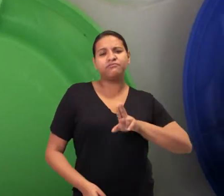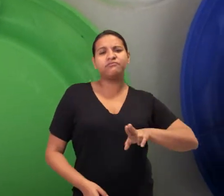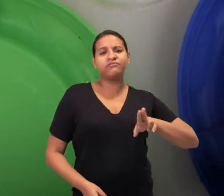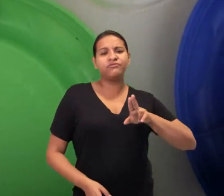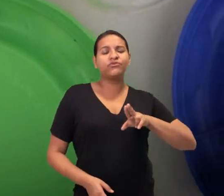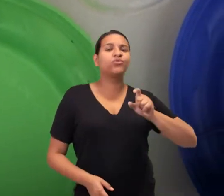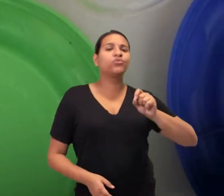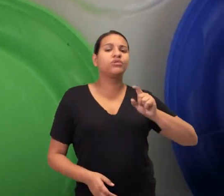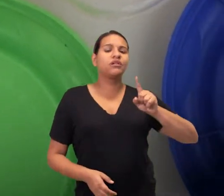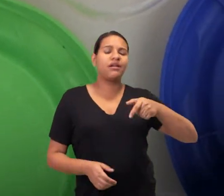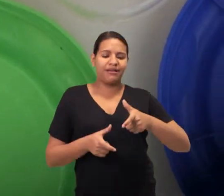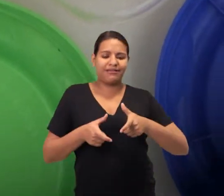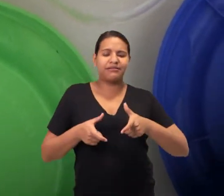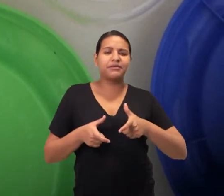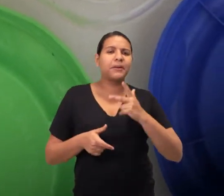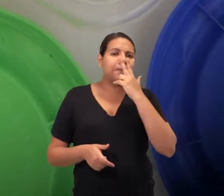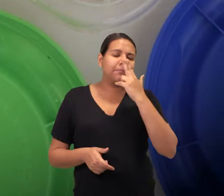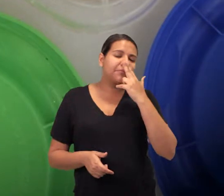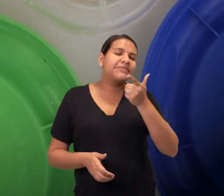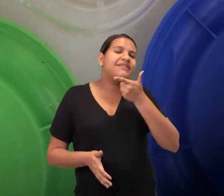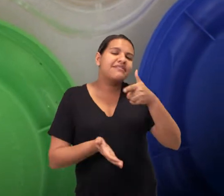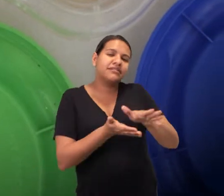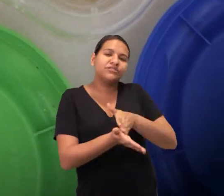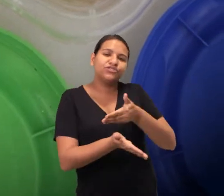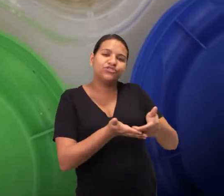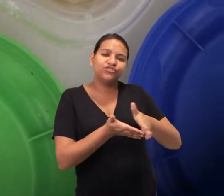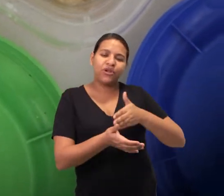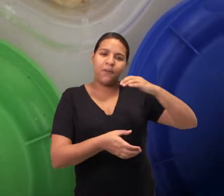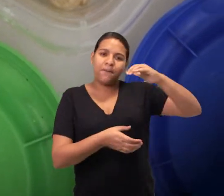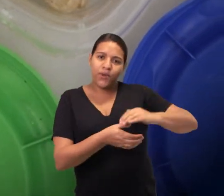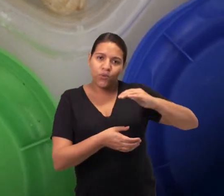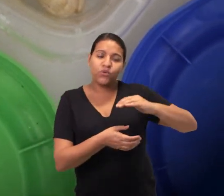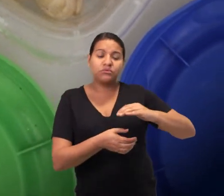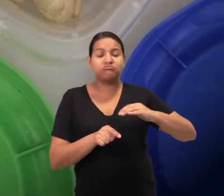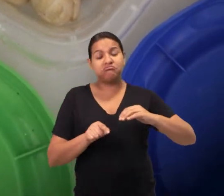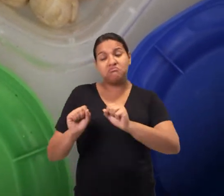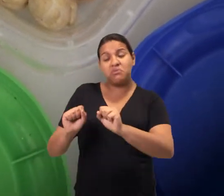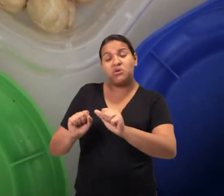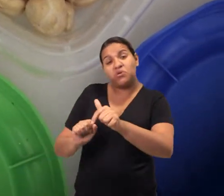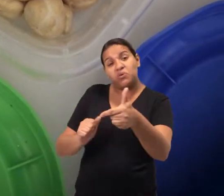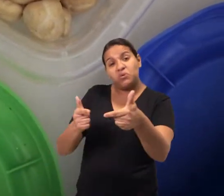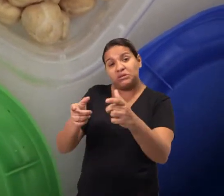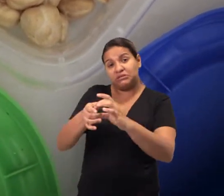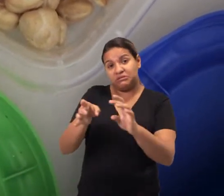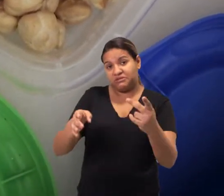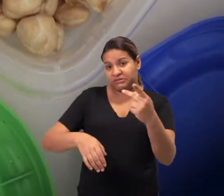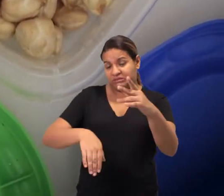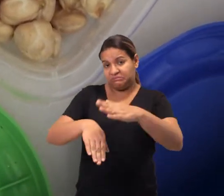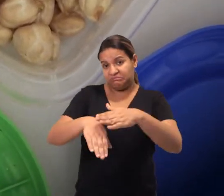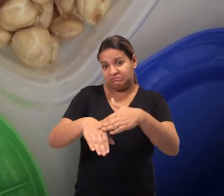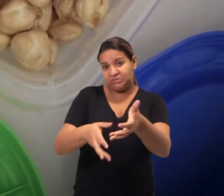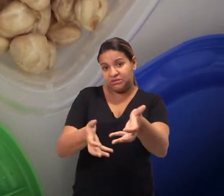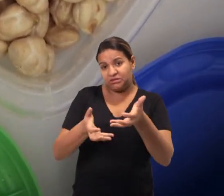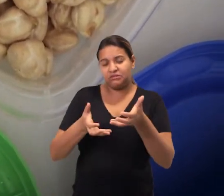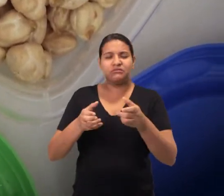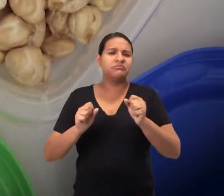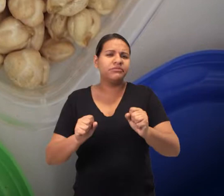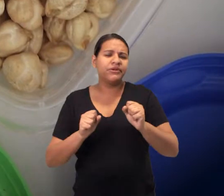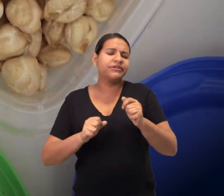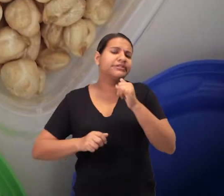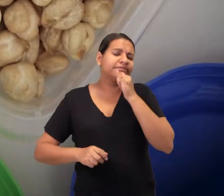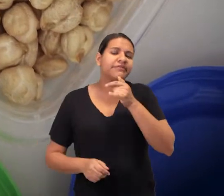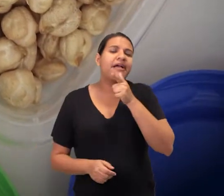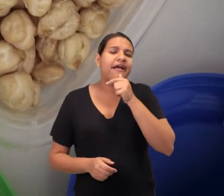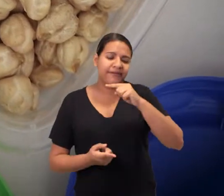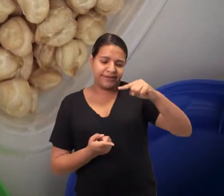as tampinhas maiores, tipo de requeijão, mas podem ser outras e de diferentes tamanhos, tipo aquelas tampinhas de